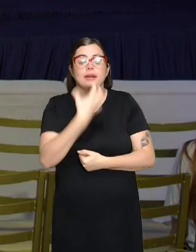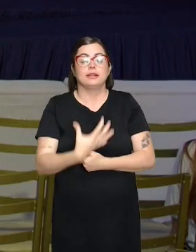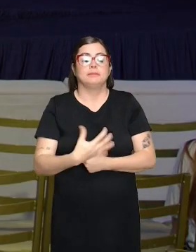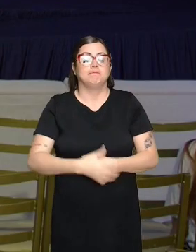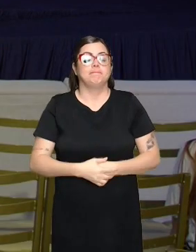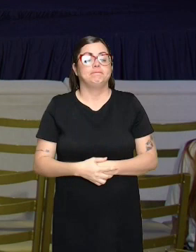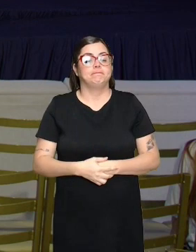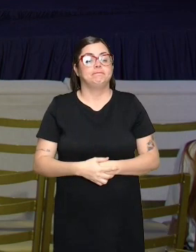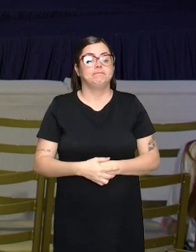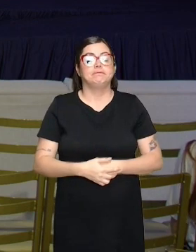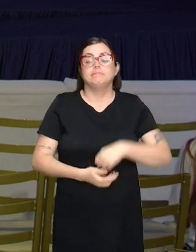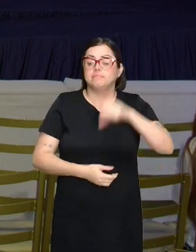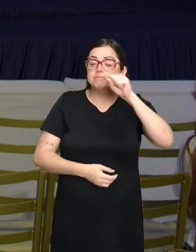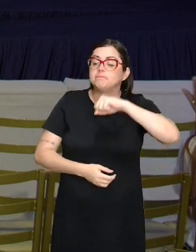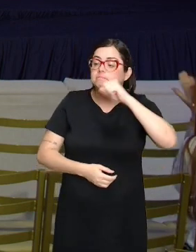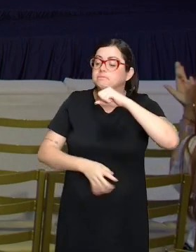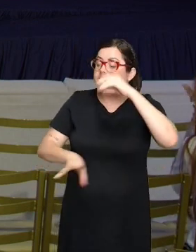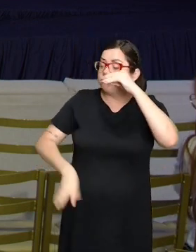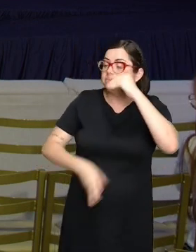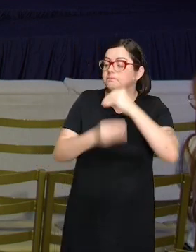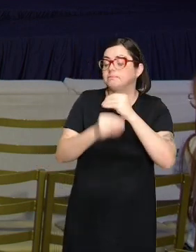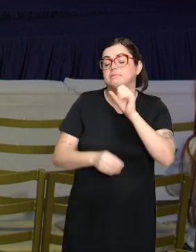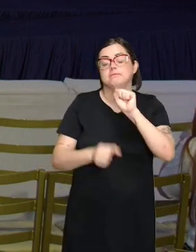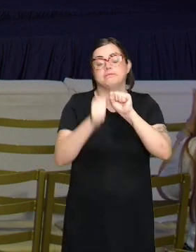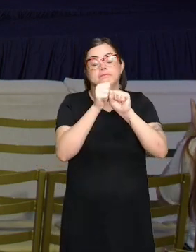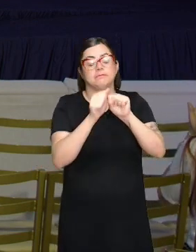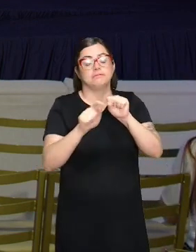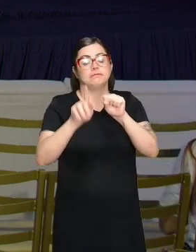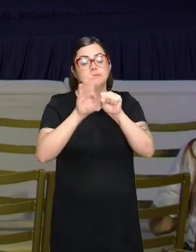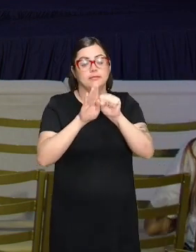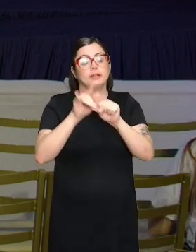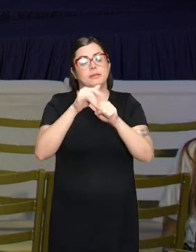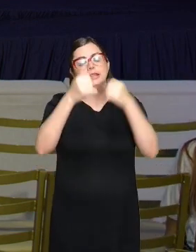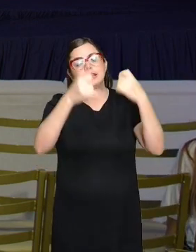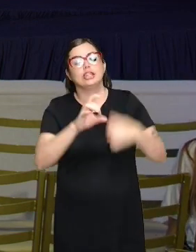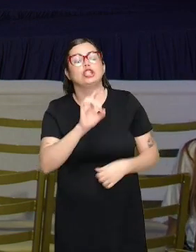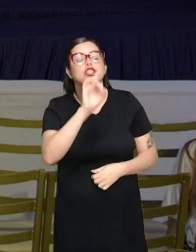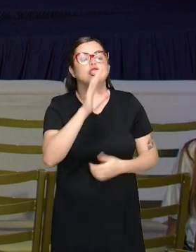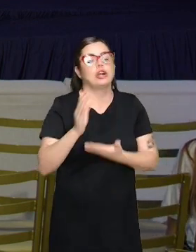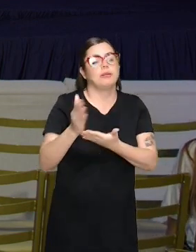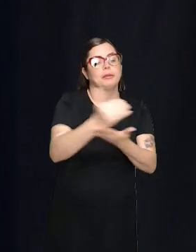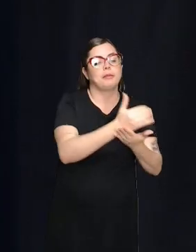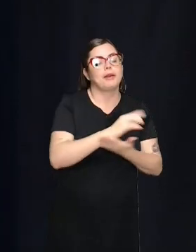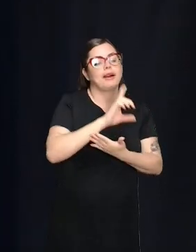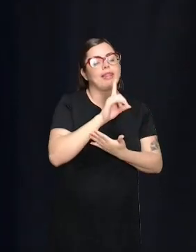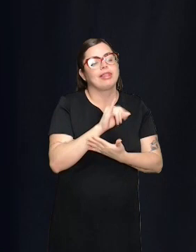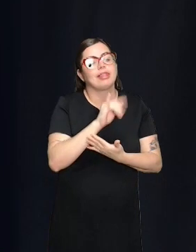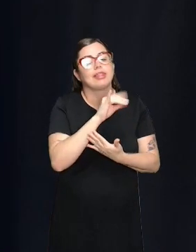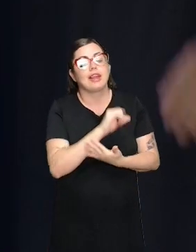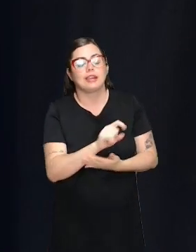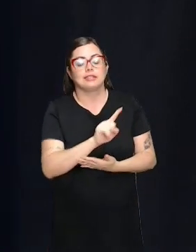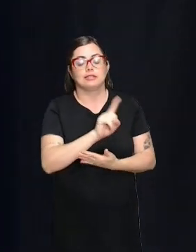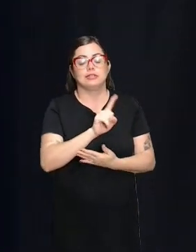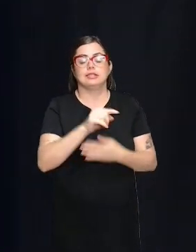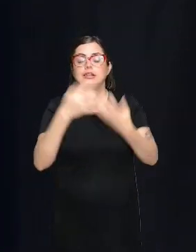gente fala muito no SGB que não é só aprender sobre dados e nem só sobre ferramentas, a gente precisa ter uma cultura analítica dentro